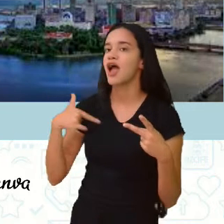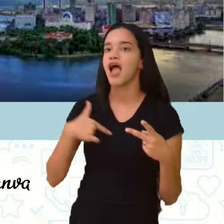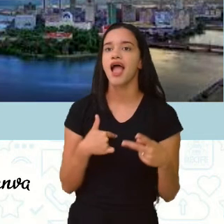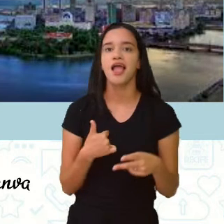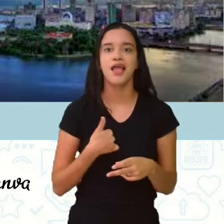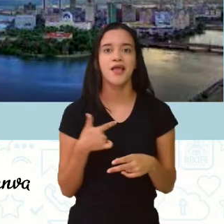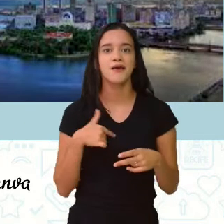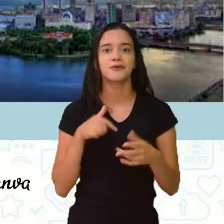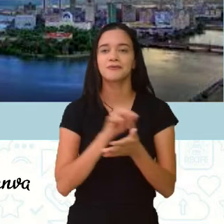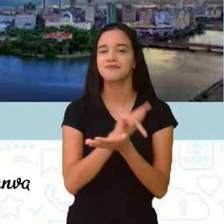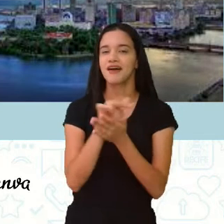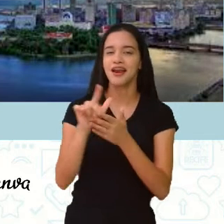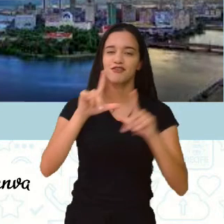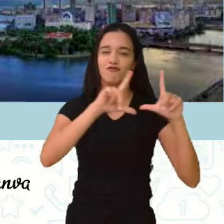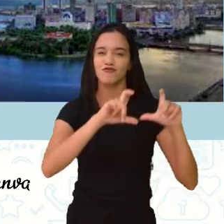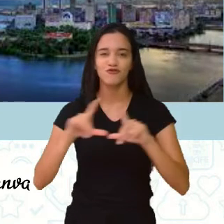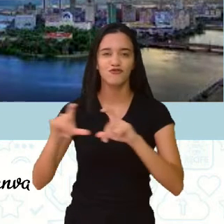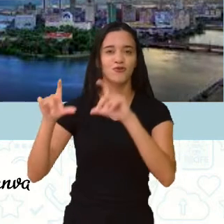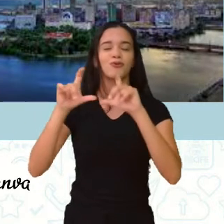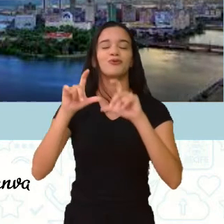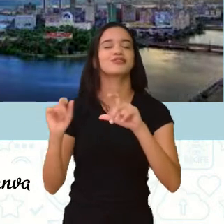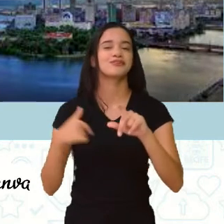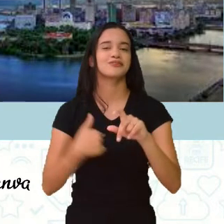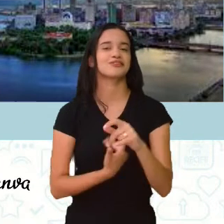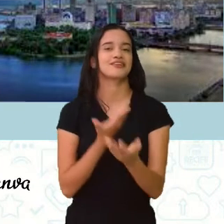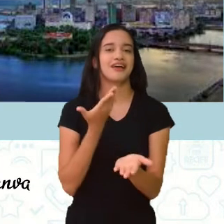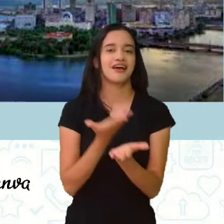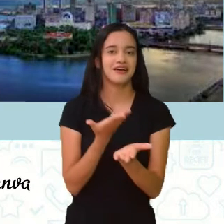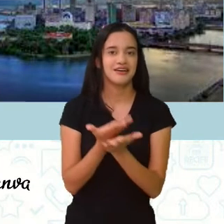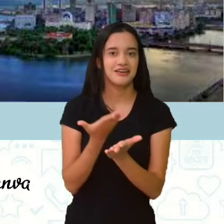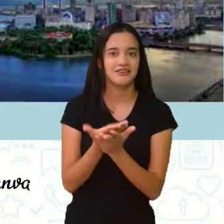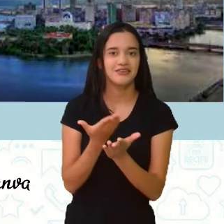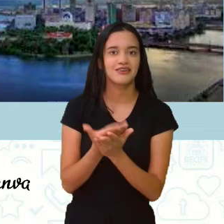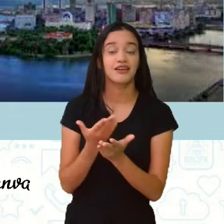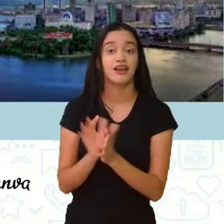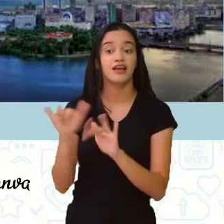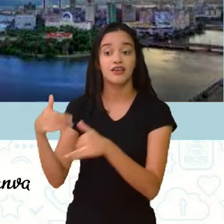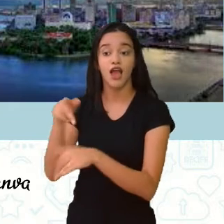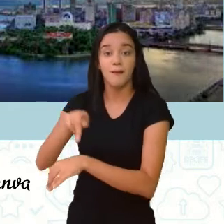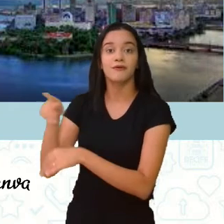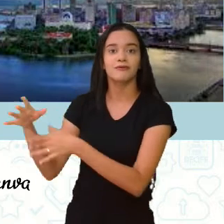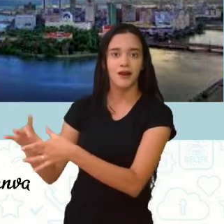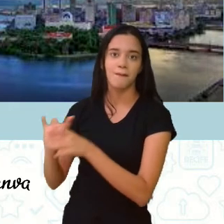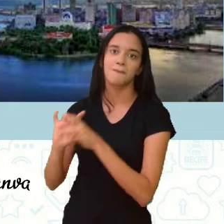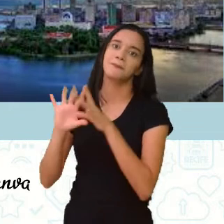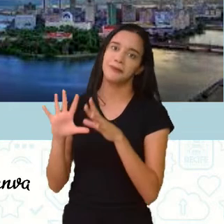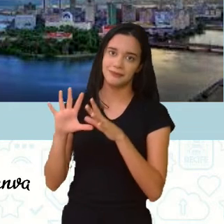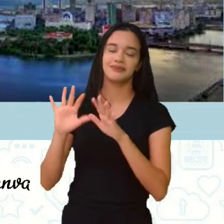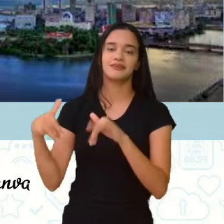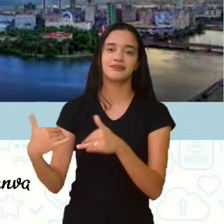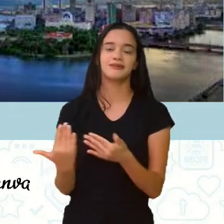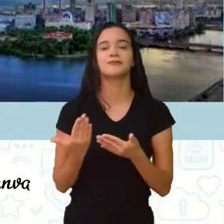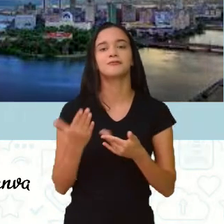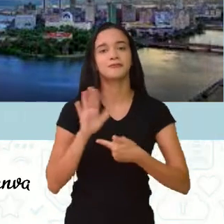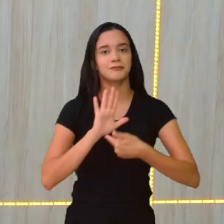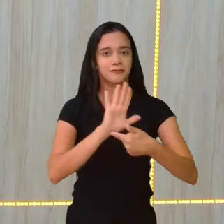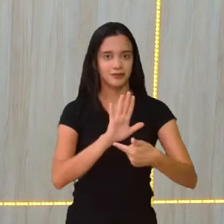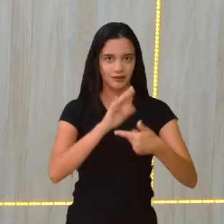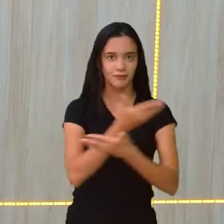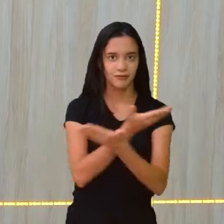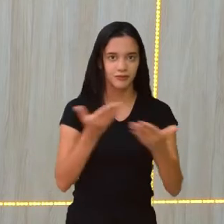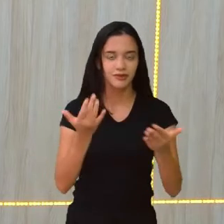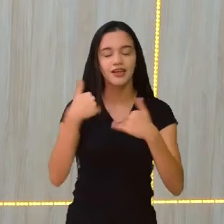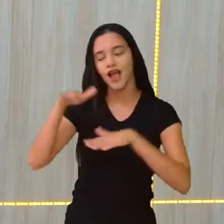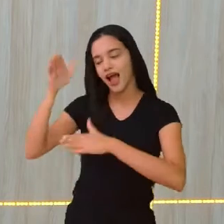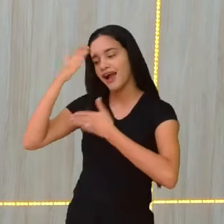de fotos aí na nossa aula, que foi cedida pela professora Isabel. Desde já agradeço aí a professora essa